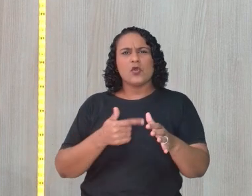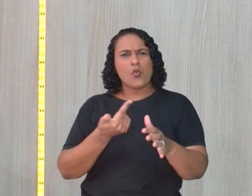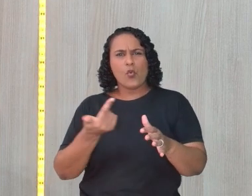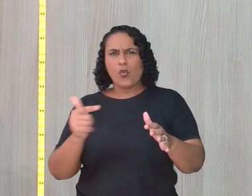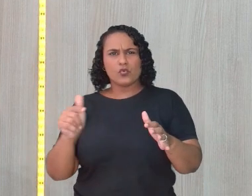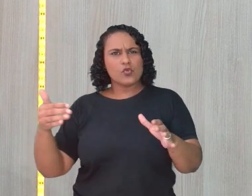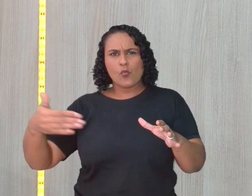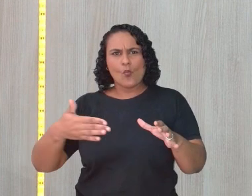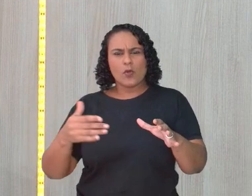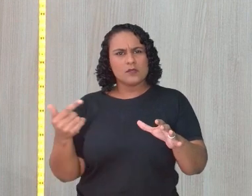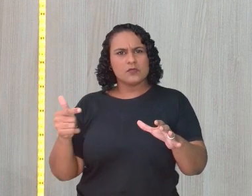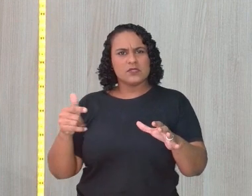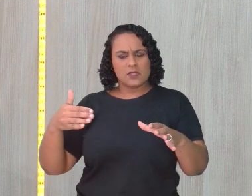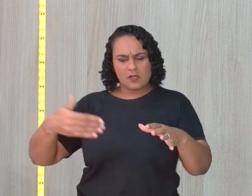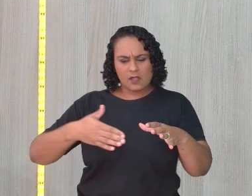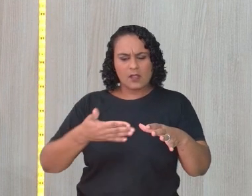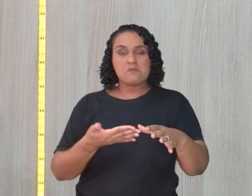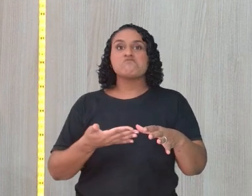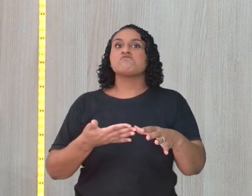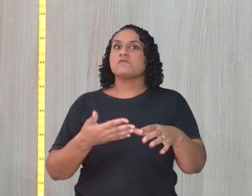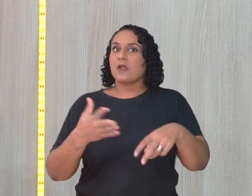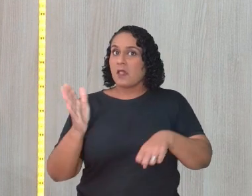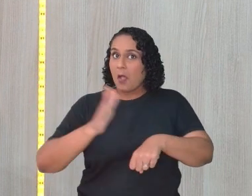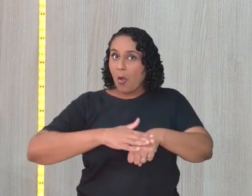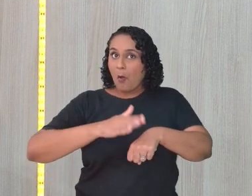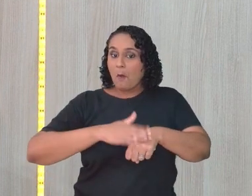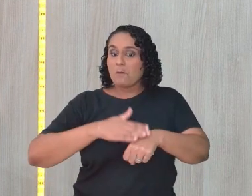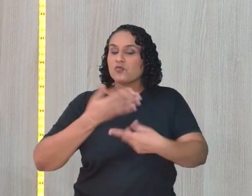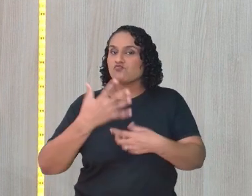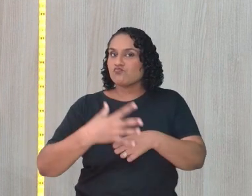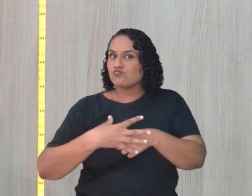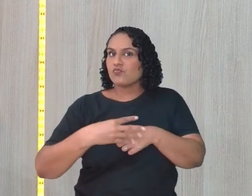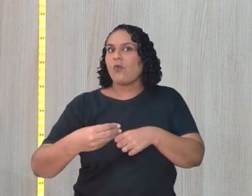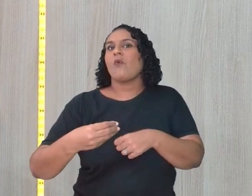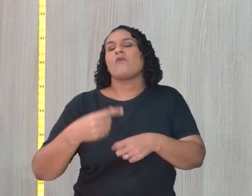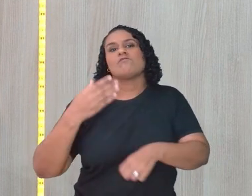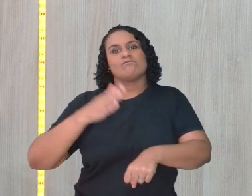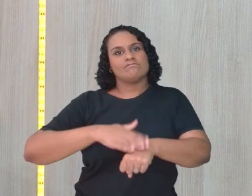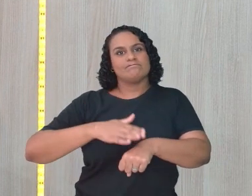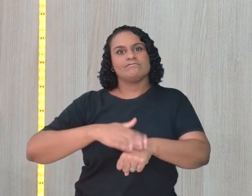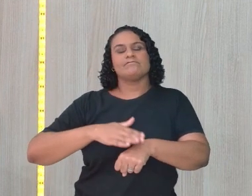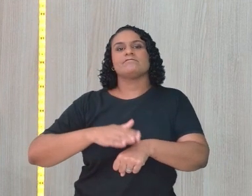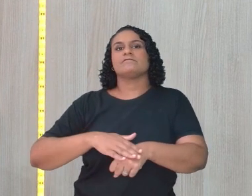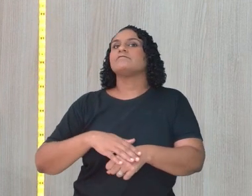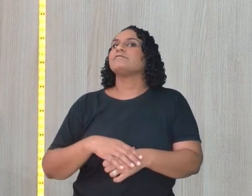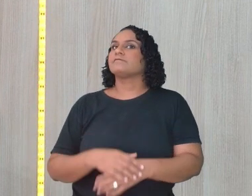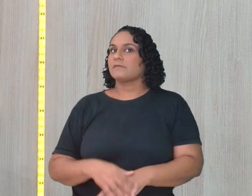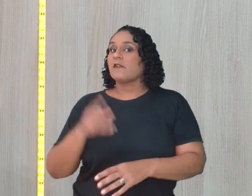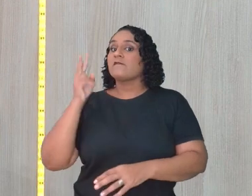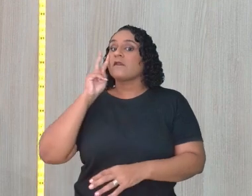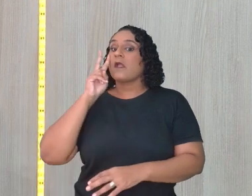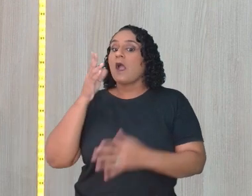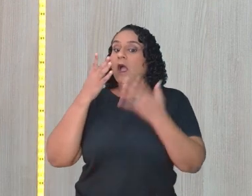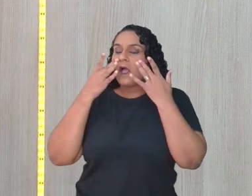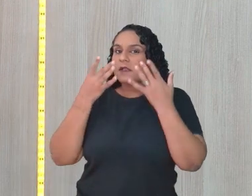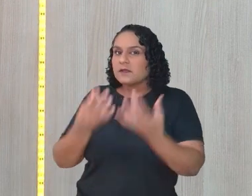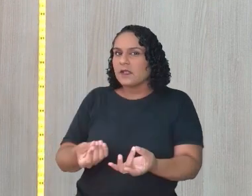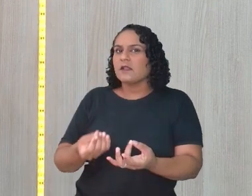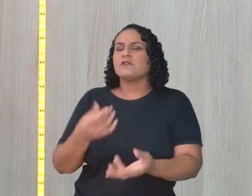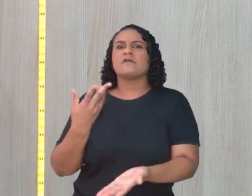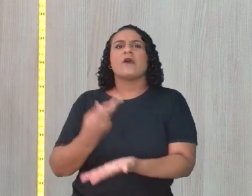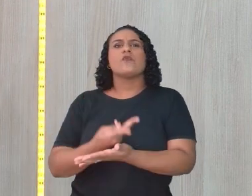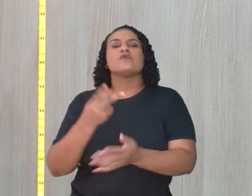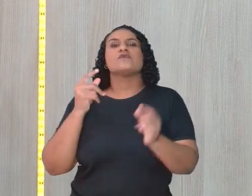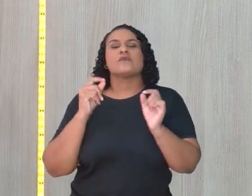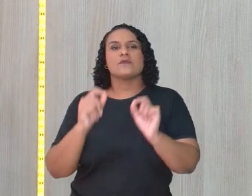reproduzir. Então, fiquem atentos, na próxima vez que vocês estiverem aí, o que é que vai acontecer com essa reprodução, e se a gente pode dizer